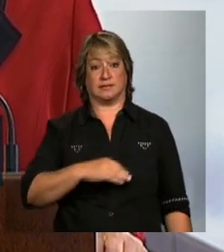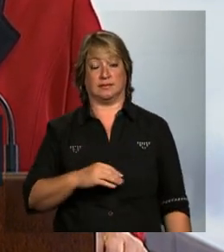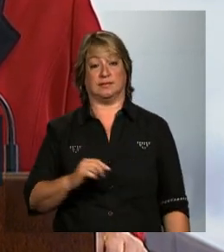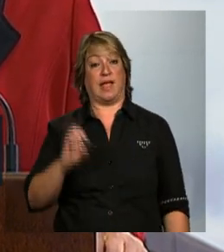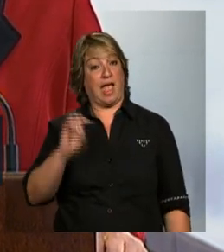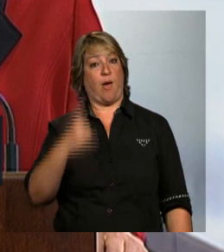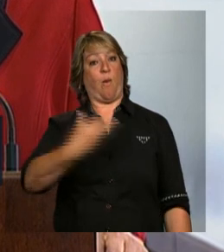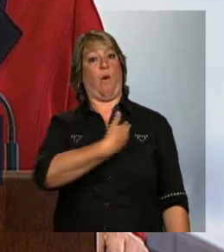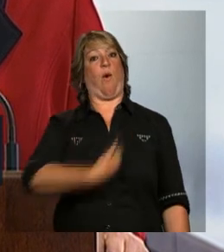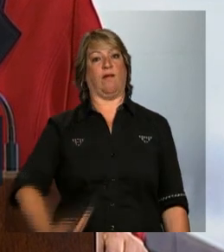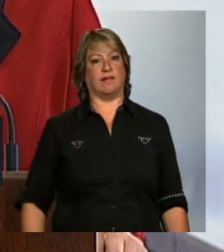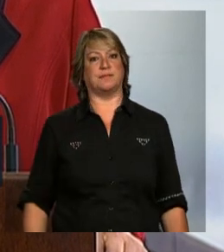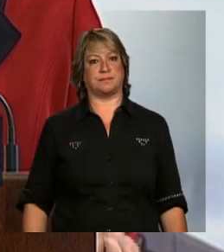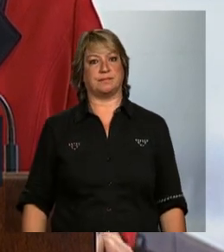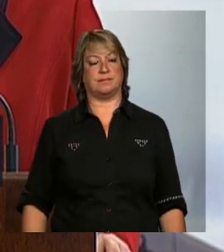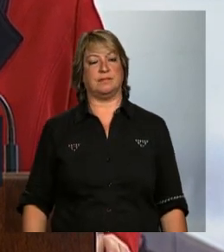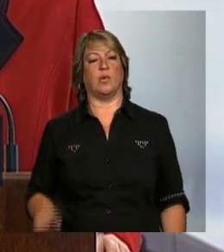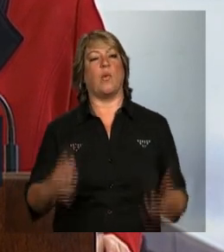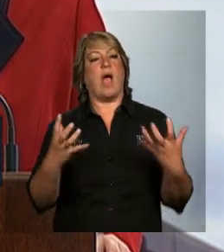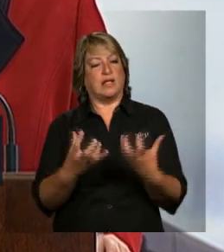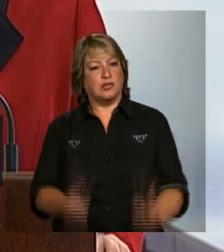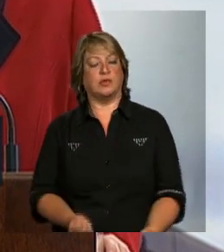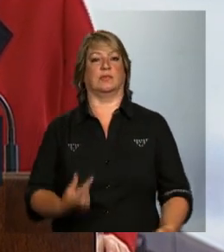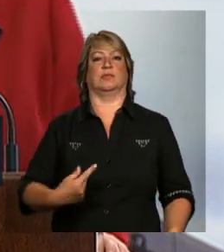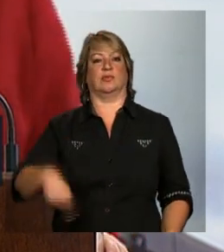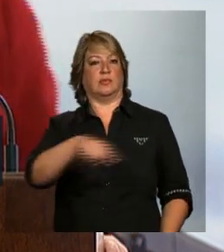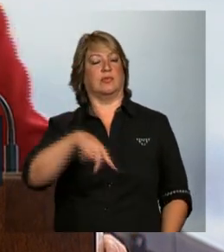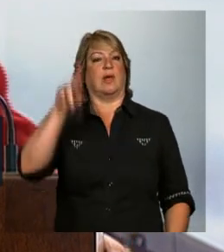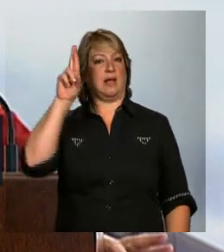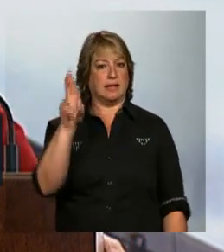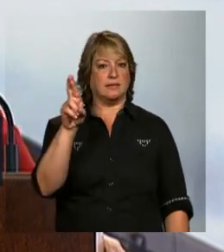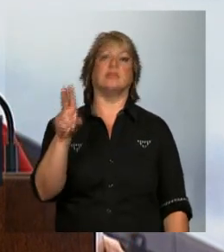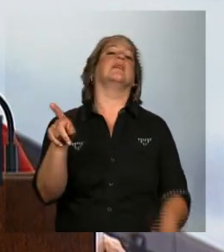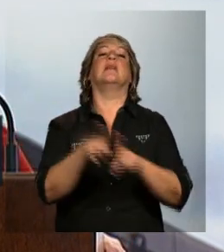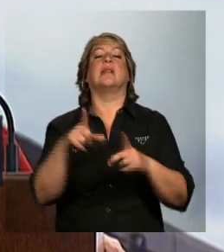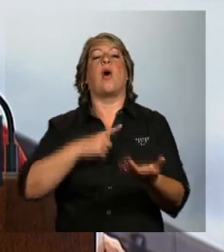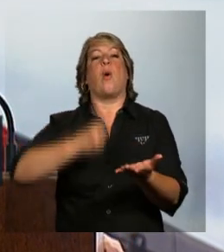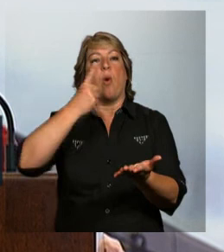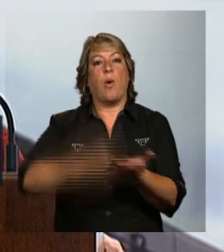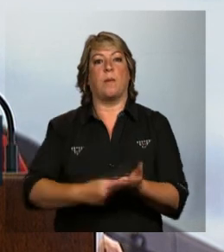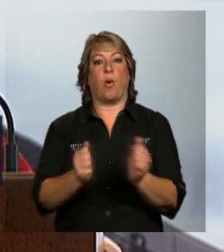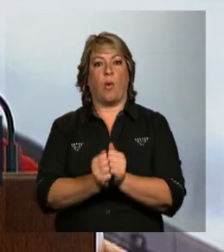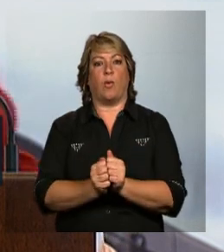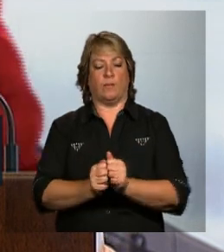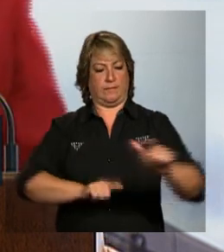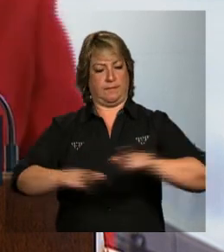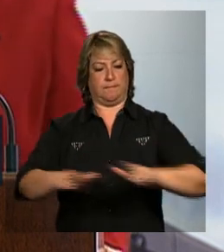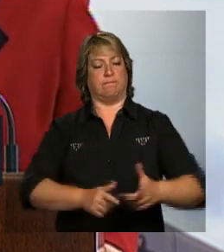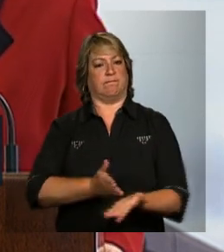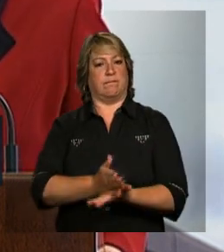somos um governo que assume as suas responsabilidades e que está comprometido com medidas